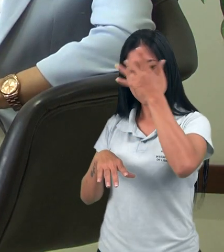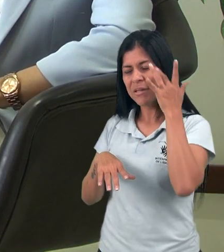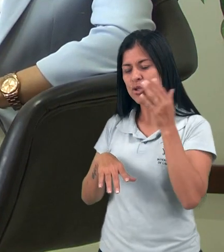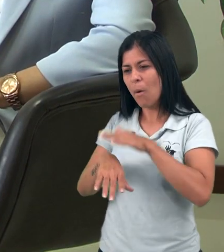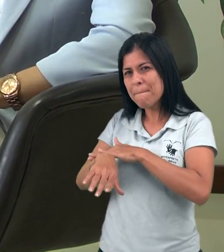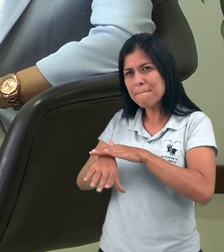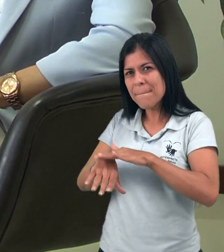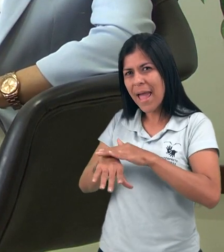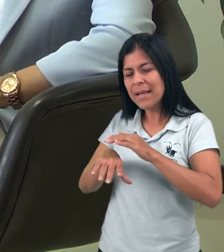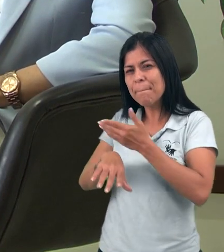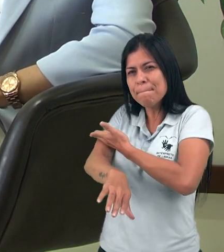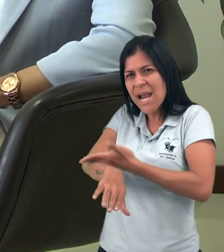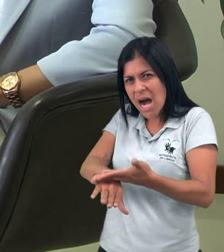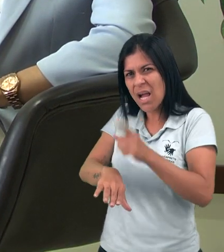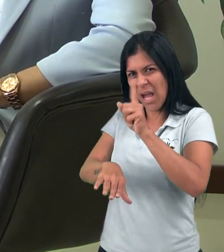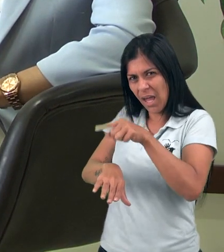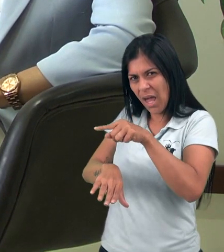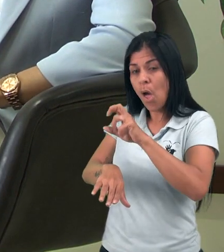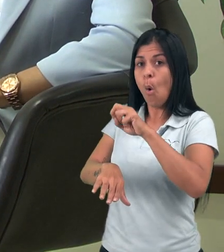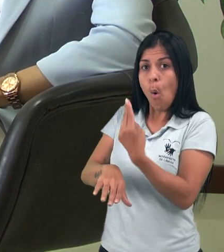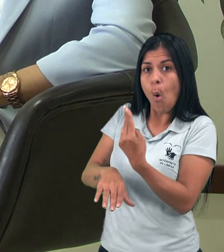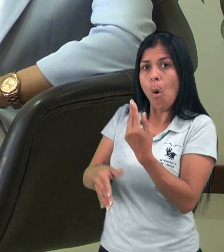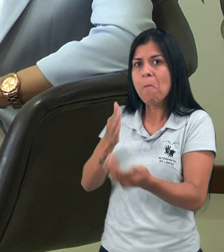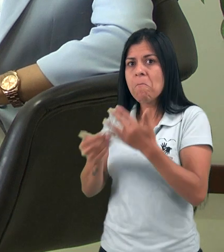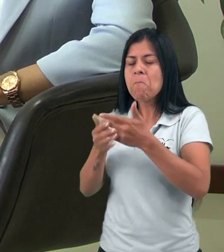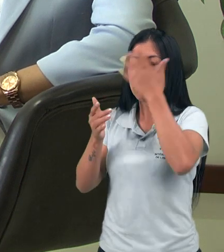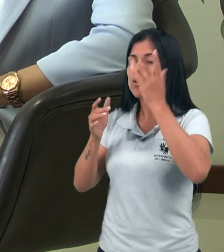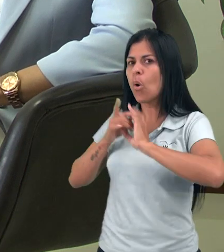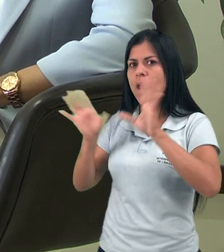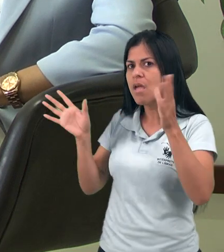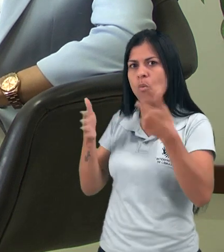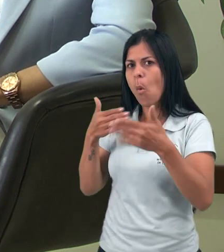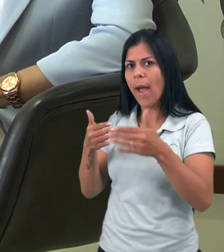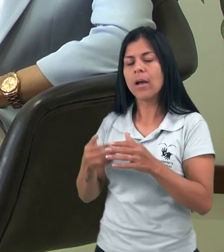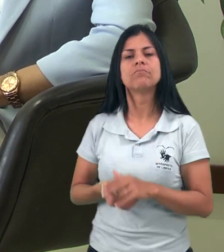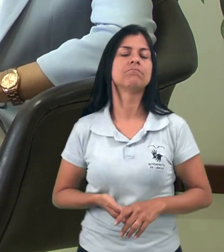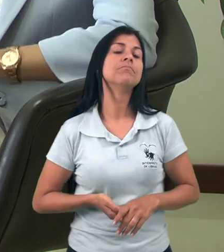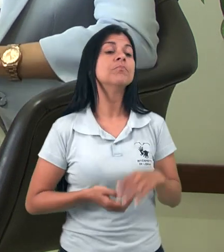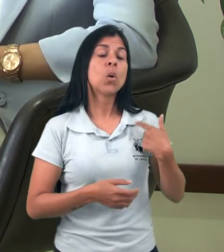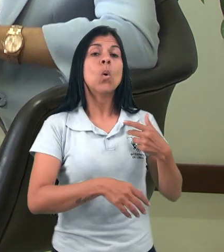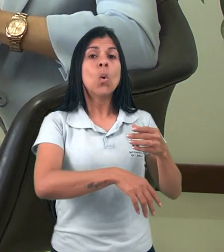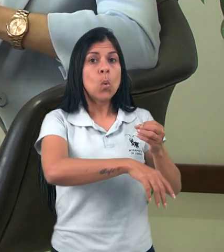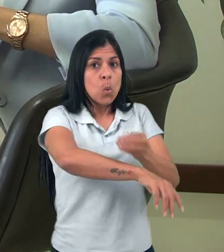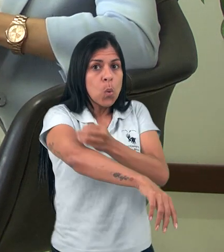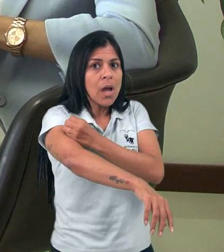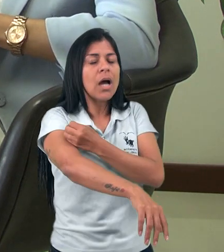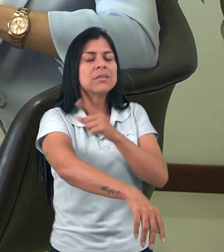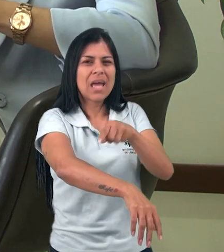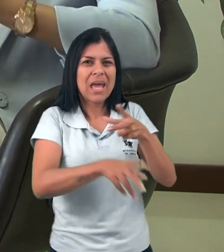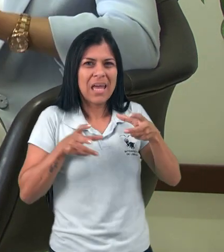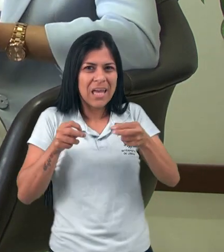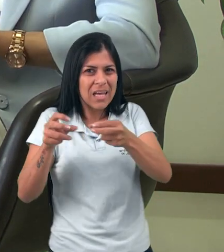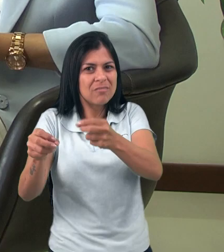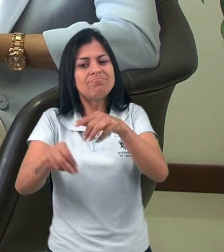atinge apenas pessoas com pele mais clara, não é, professora? É um tipo de câncer que tem a maior incidência no mundo. Isso. O câncer de pele